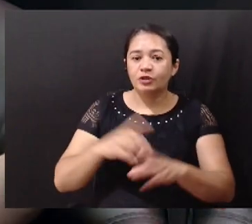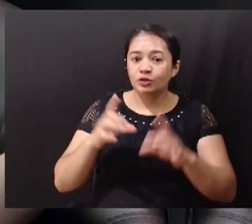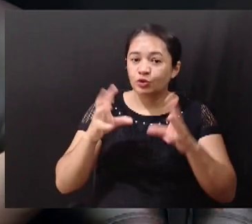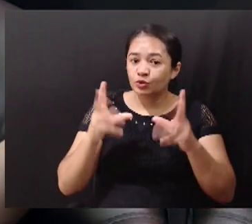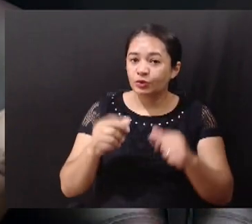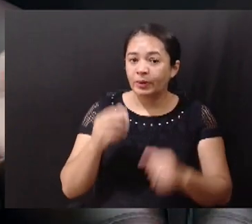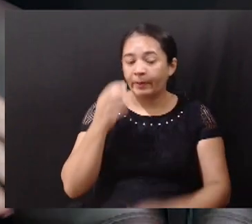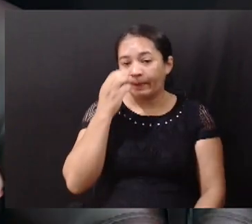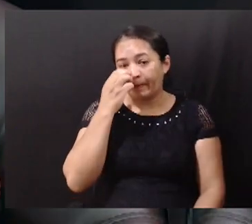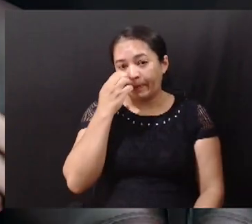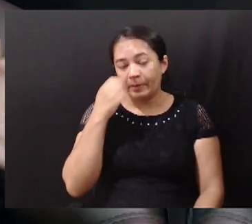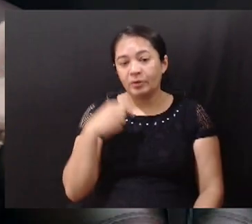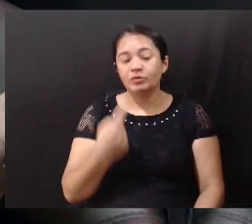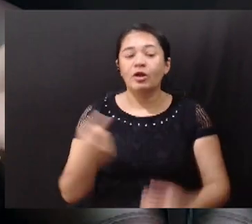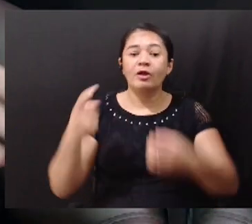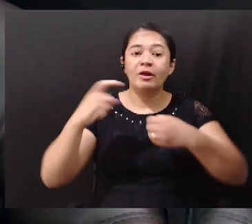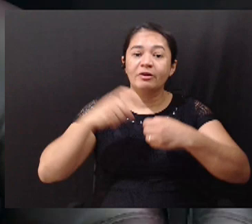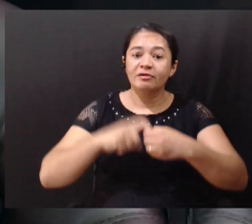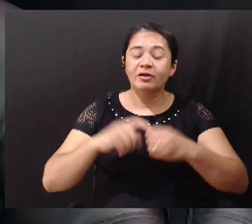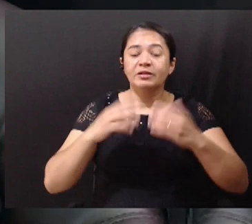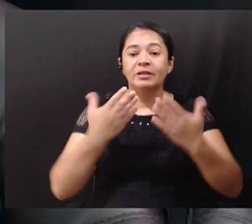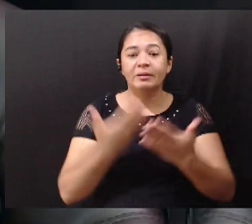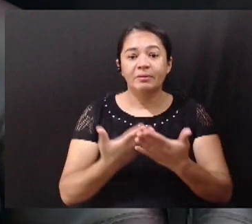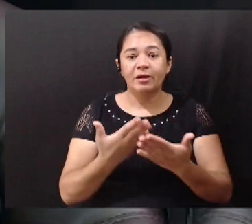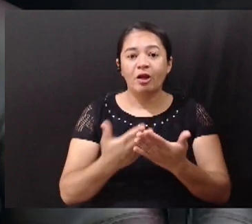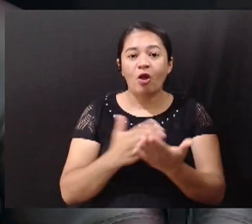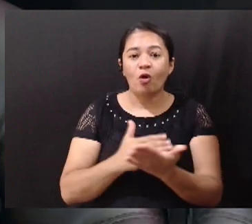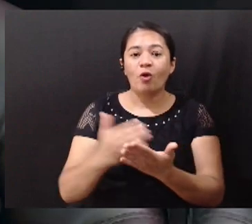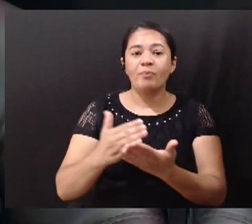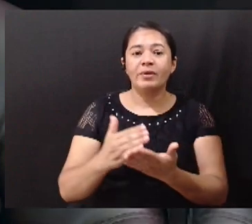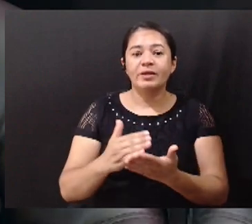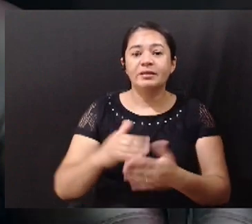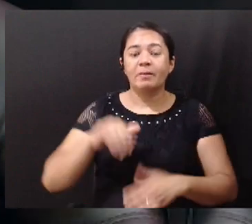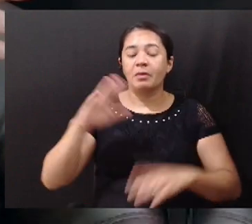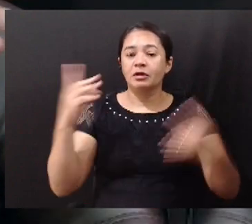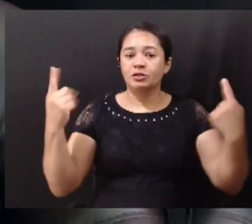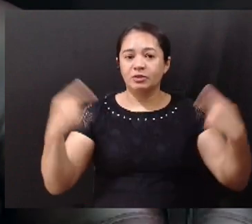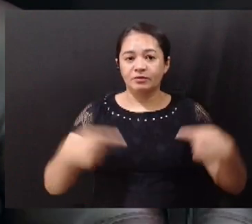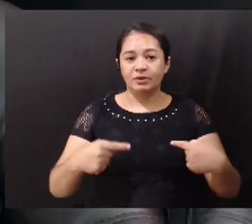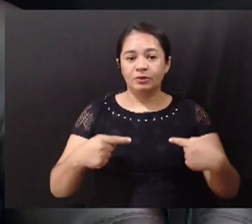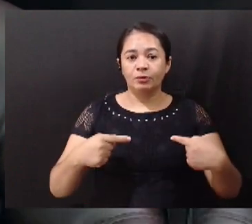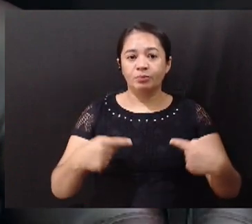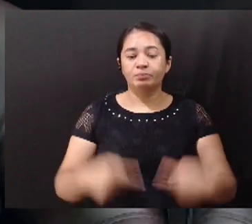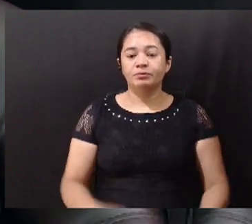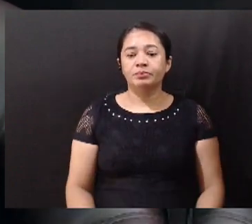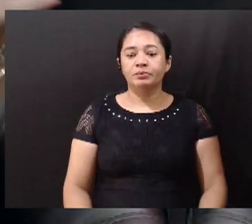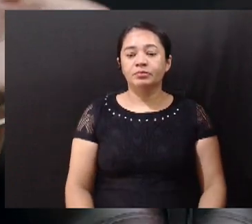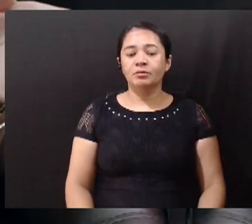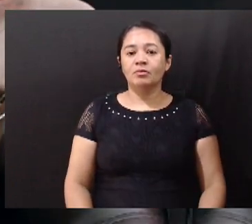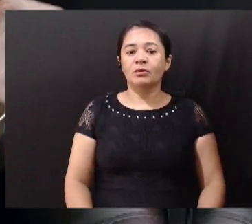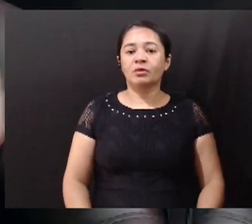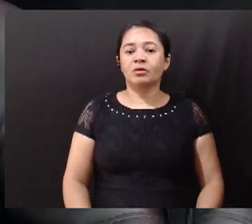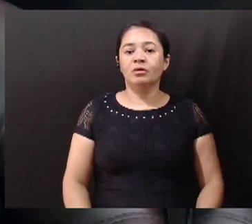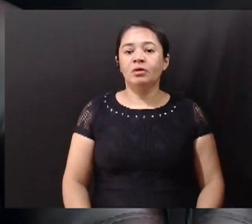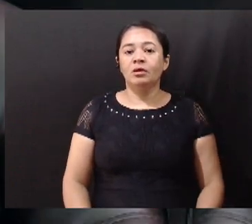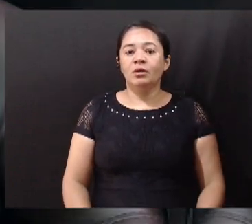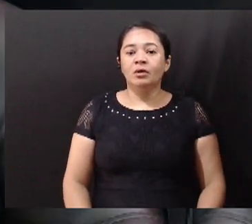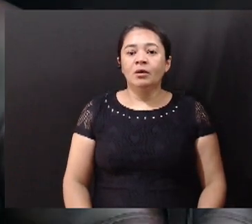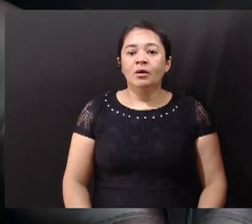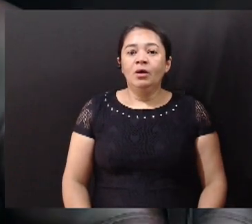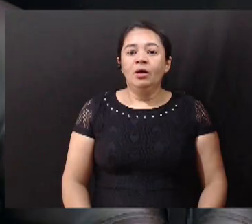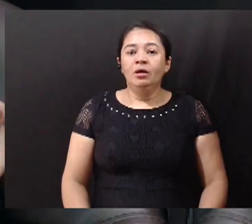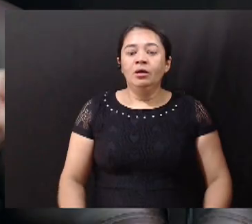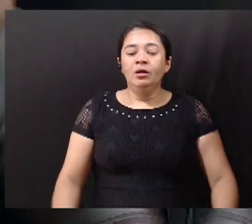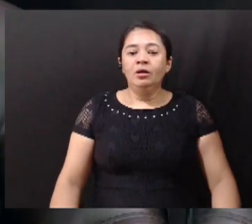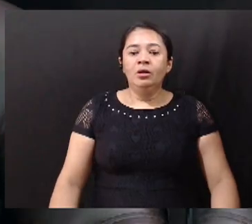gente retorna para as aulas, começa a ficar mais desafiador, né? Sim. E também o comportamento da criança fica